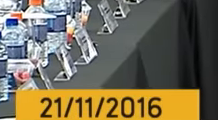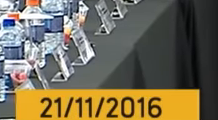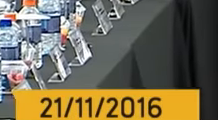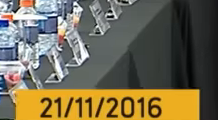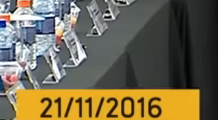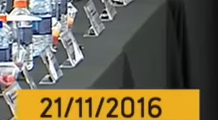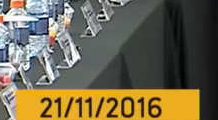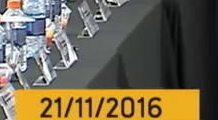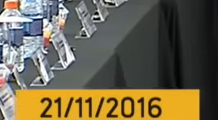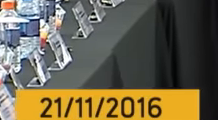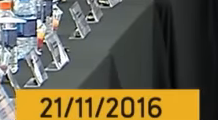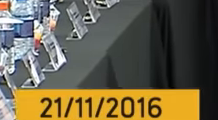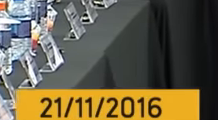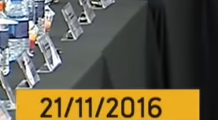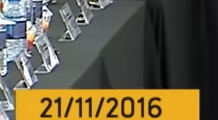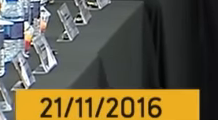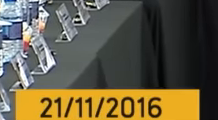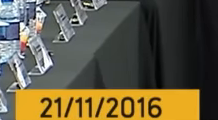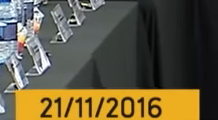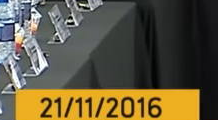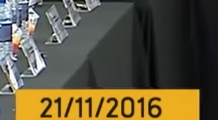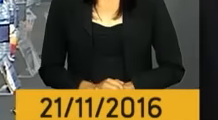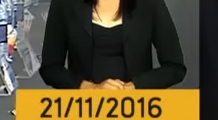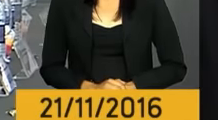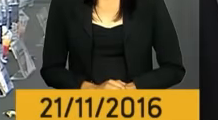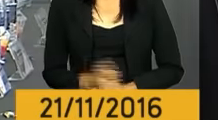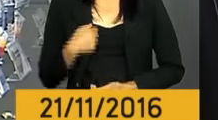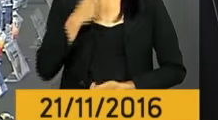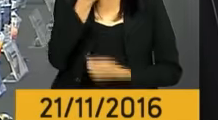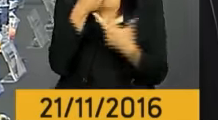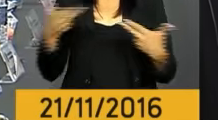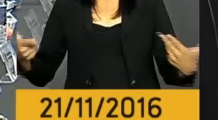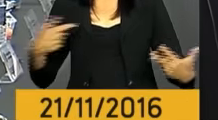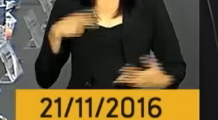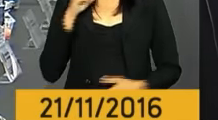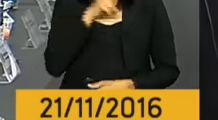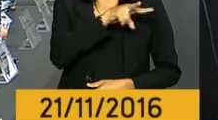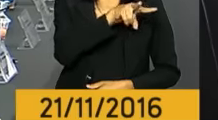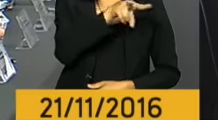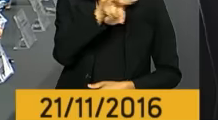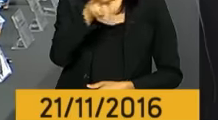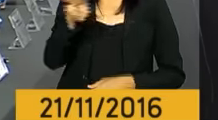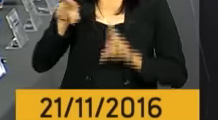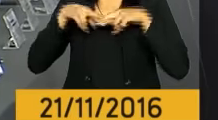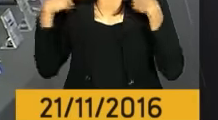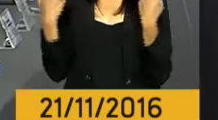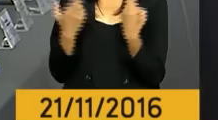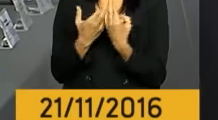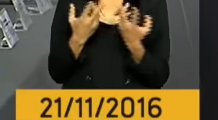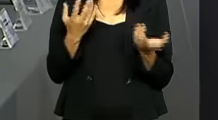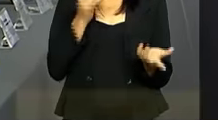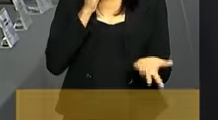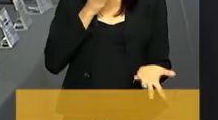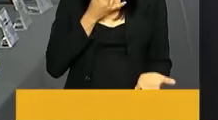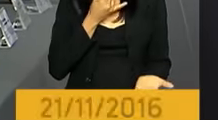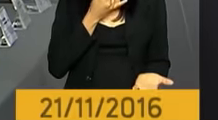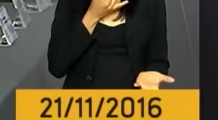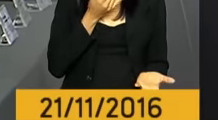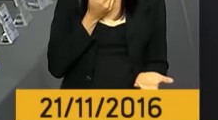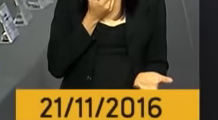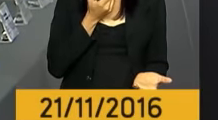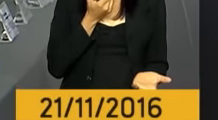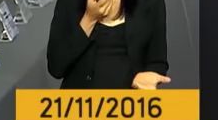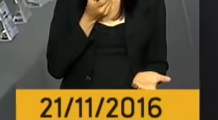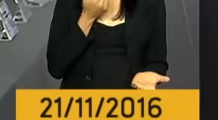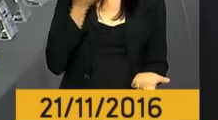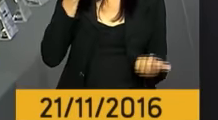Olha, uma das coisas que eu lamento nessa reunião é que nós não possamos prosseguir ouvindo